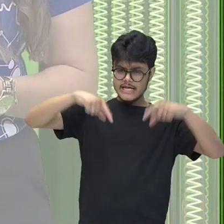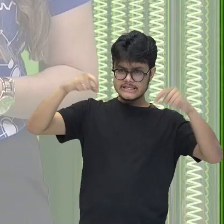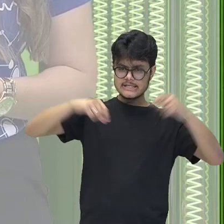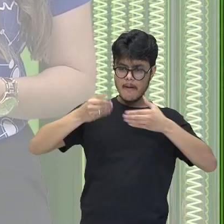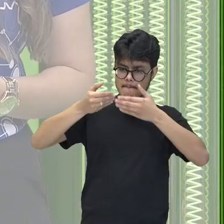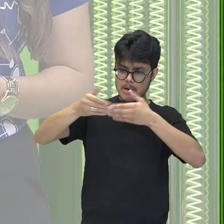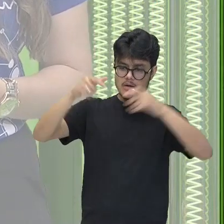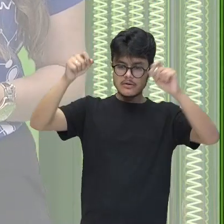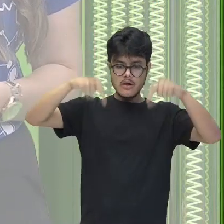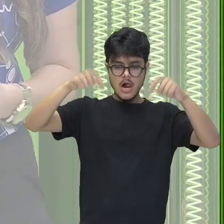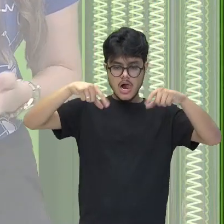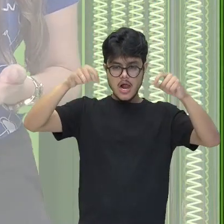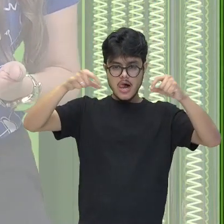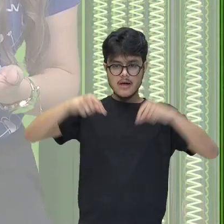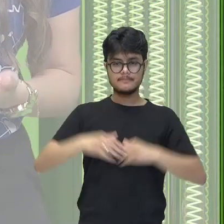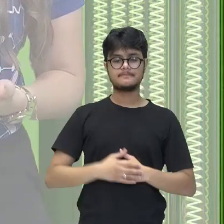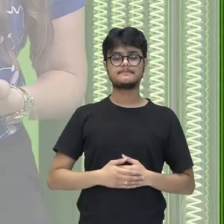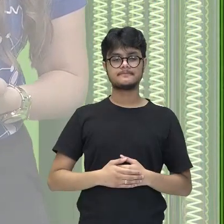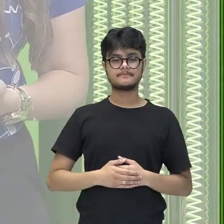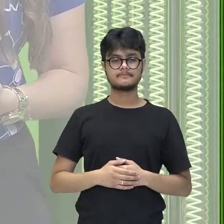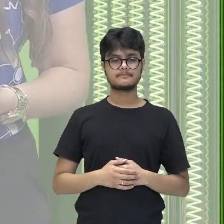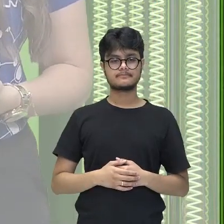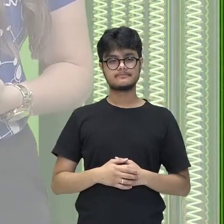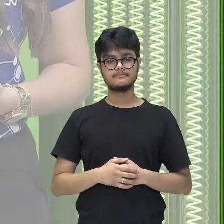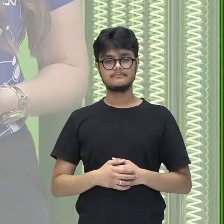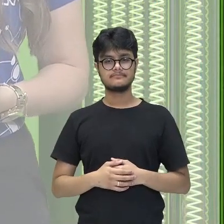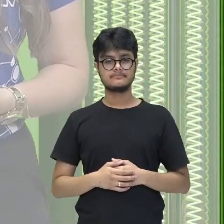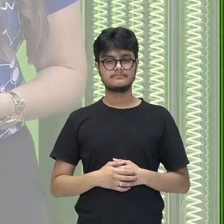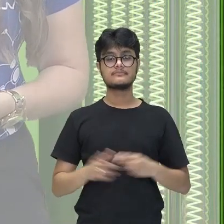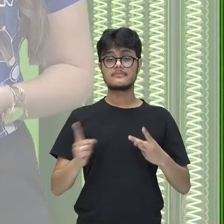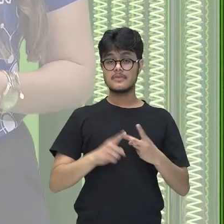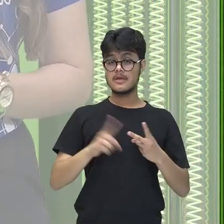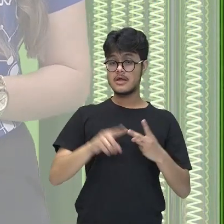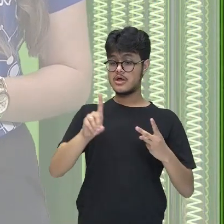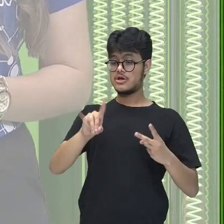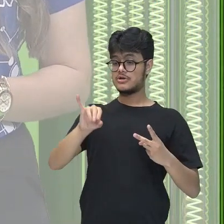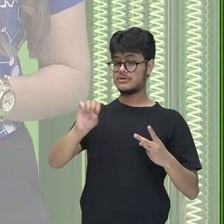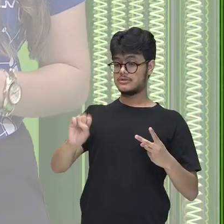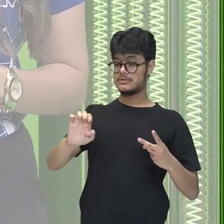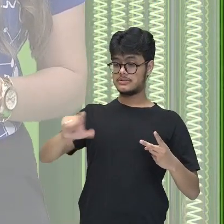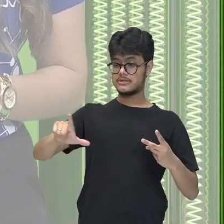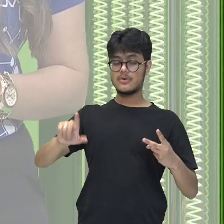faísca, e essa é a principal diferença com relação ao de diesel.